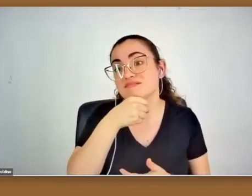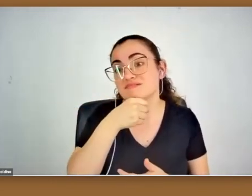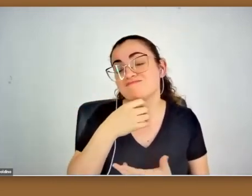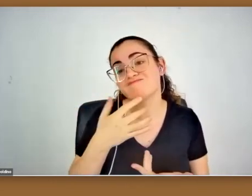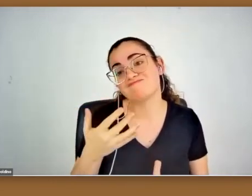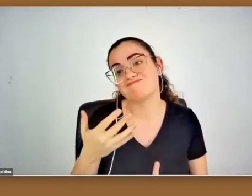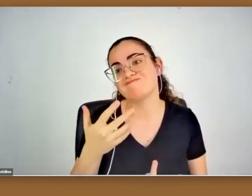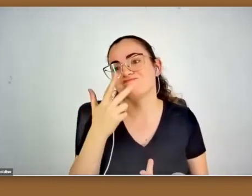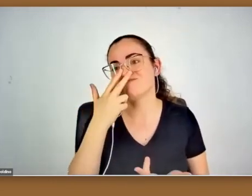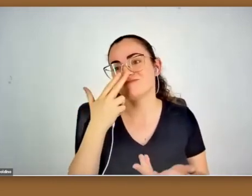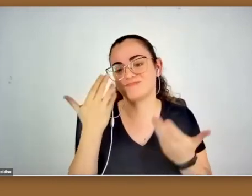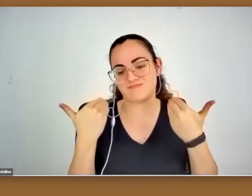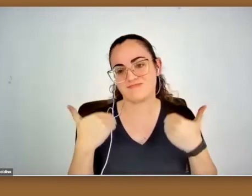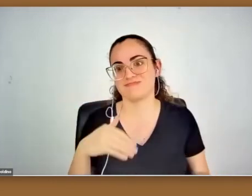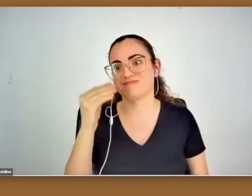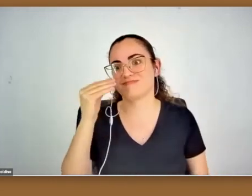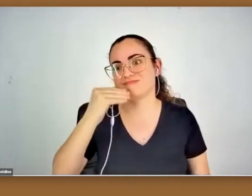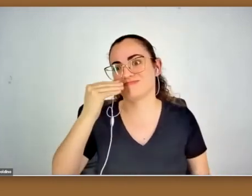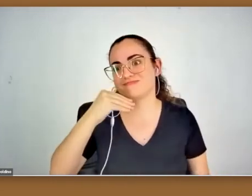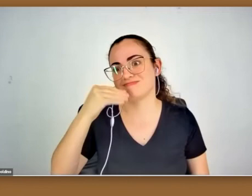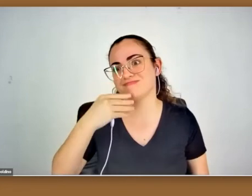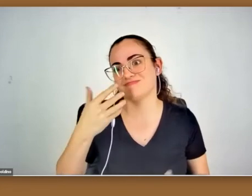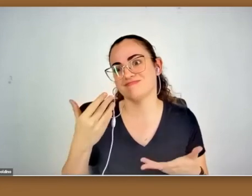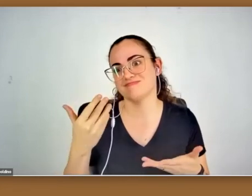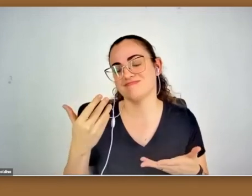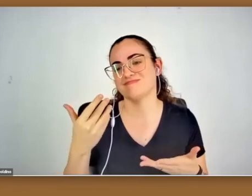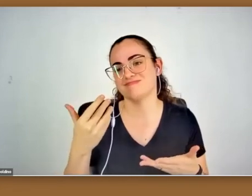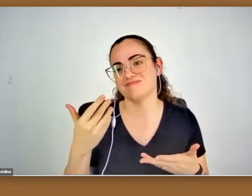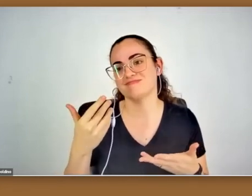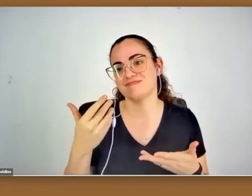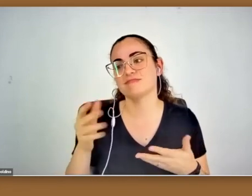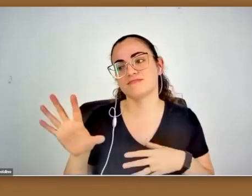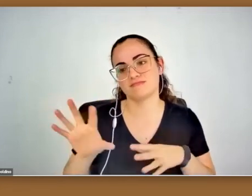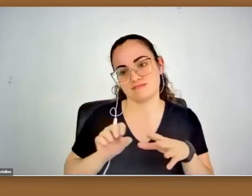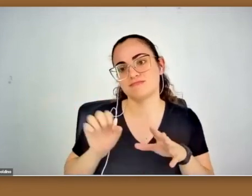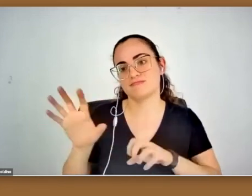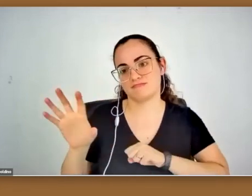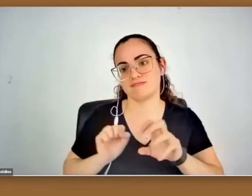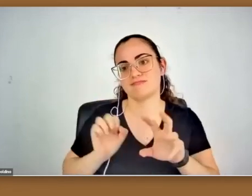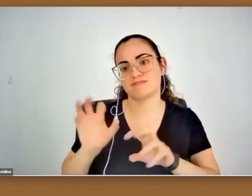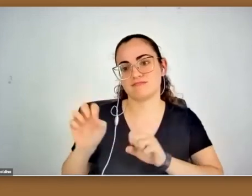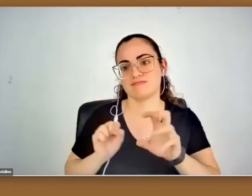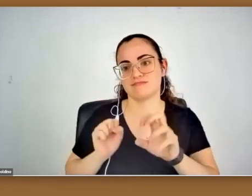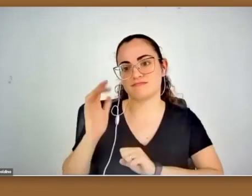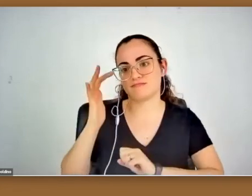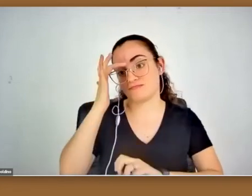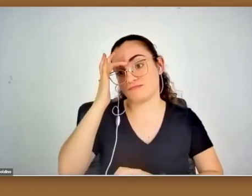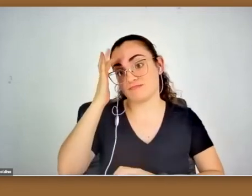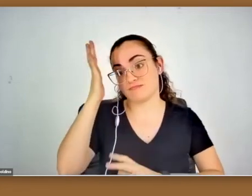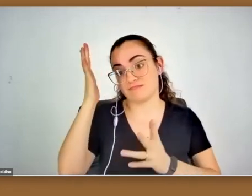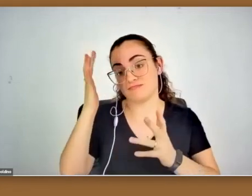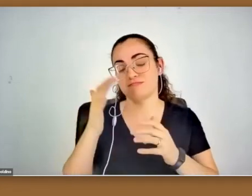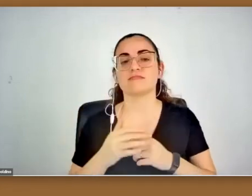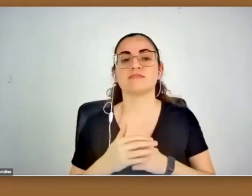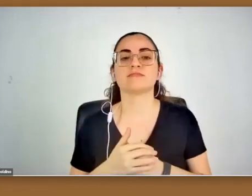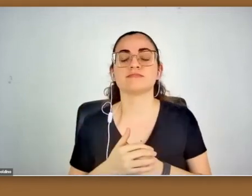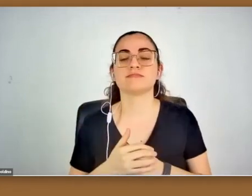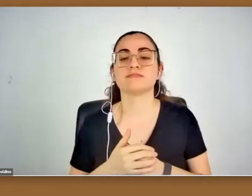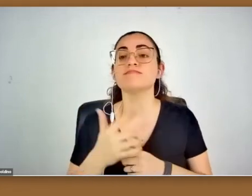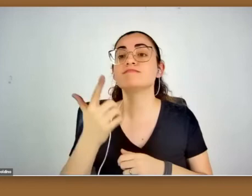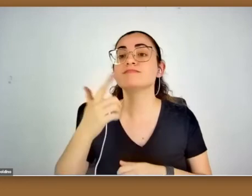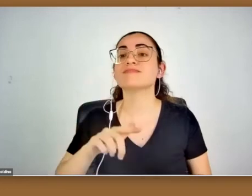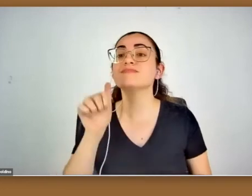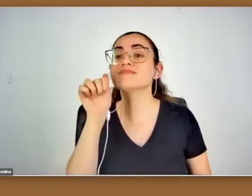mais vulnerável a diversas doenças eu vou estar. Tá? O meu sexo, né? Sexo feminino,